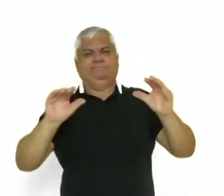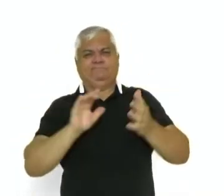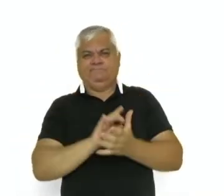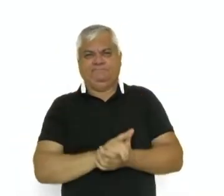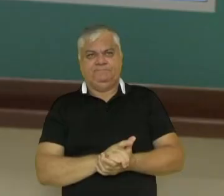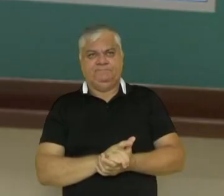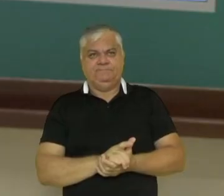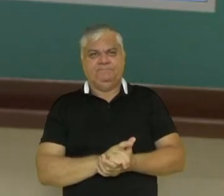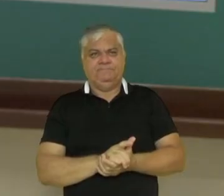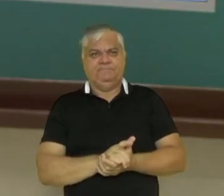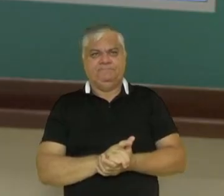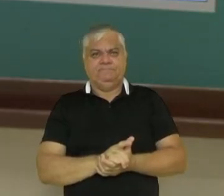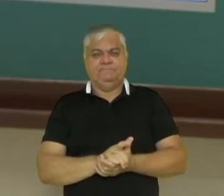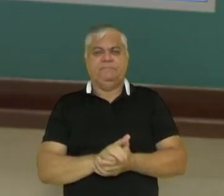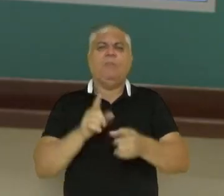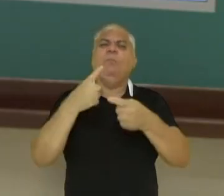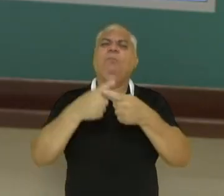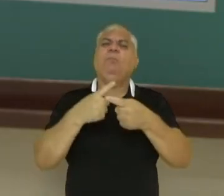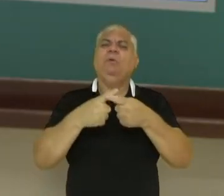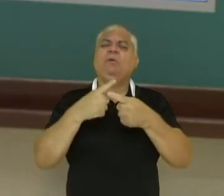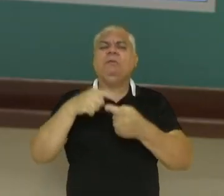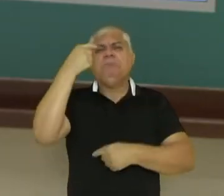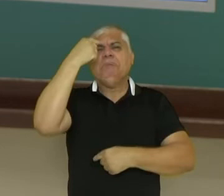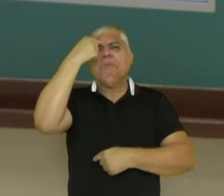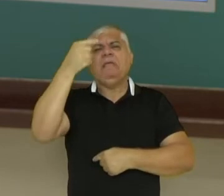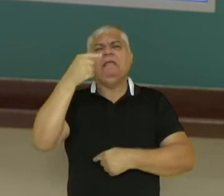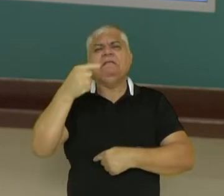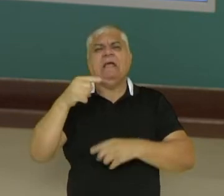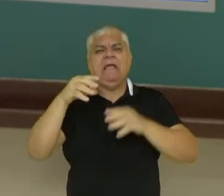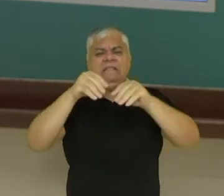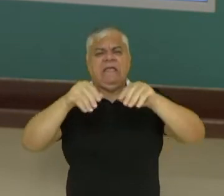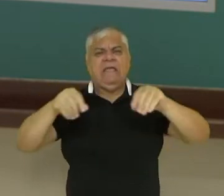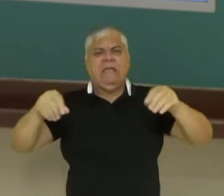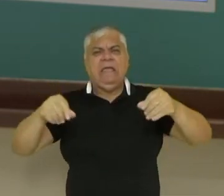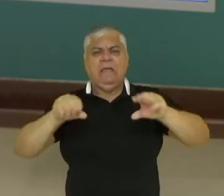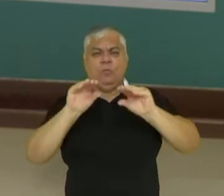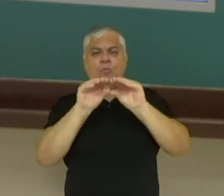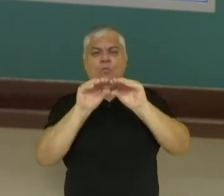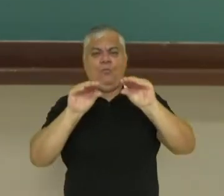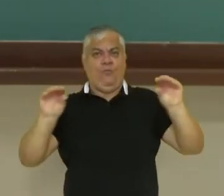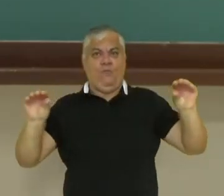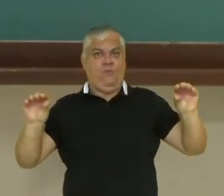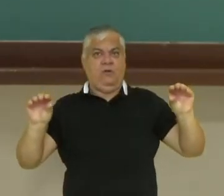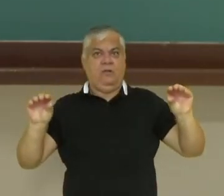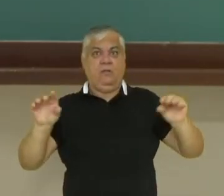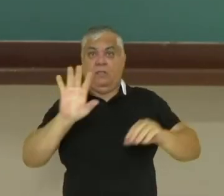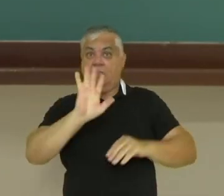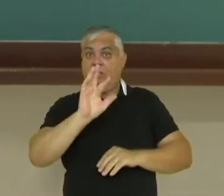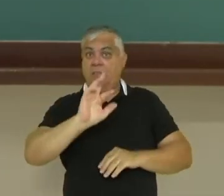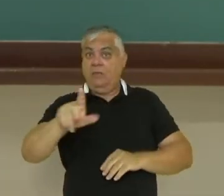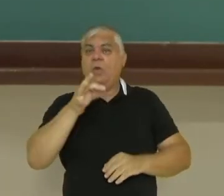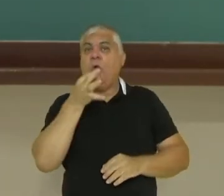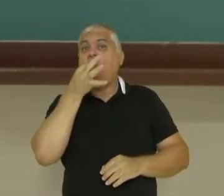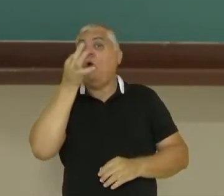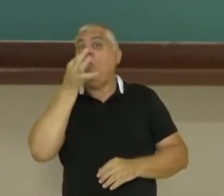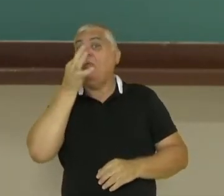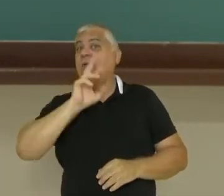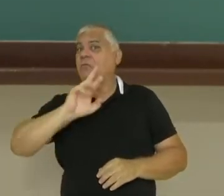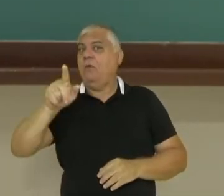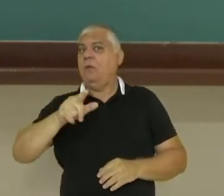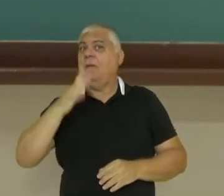E aqui vem uma explicação. Isso aqui, meus amigos, não é opinião, isso aqui é